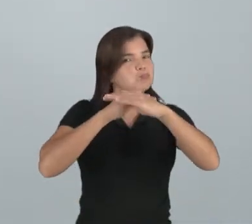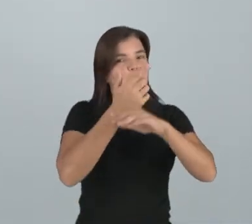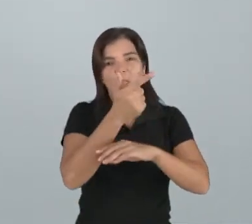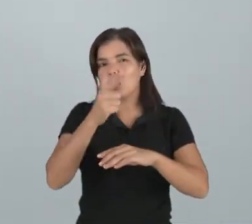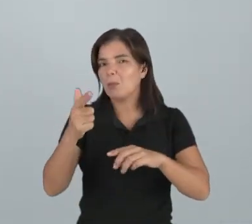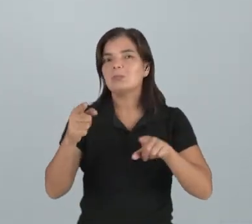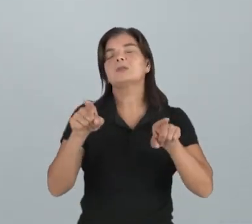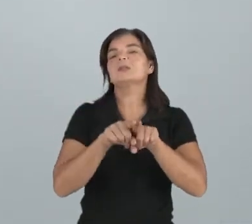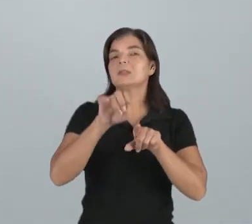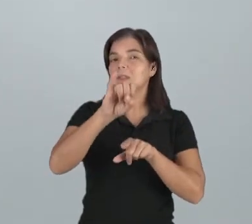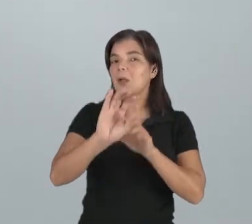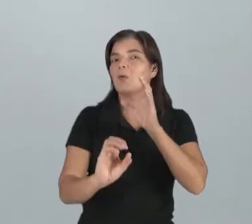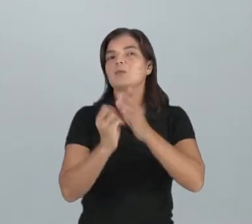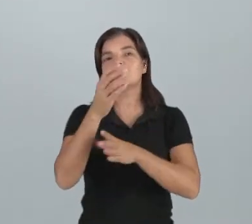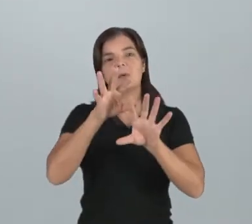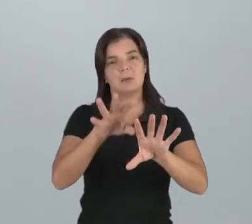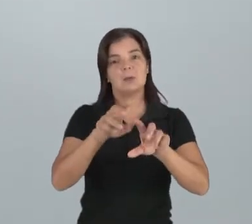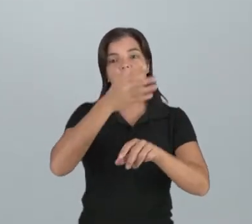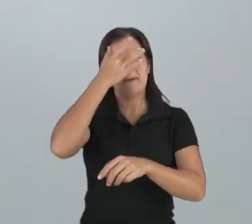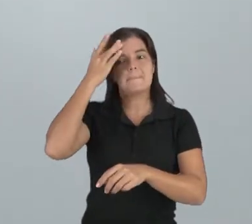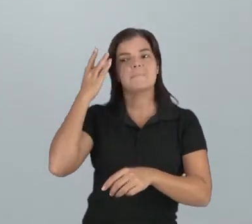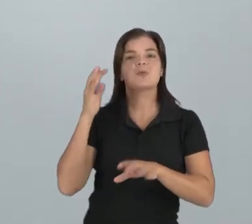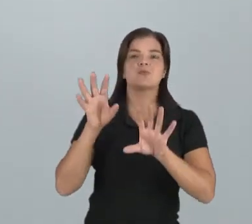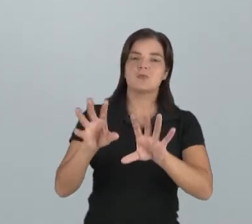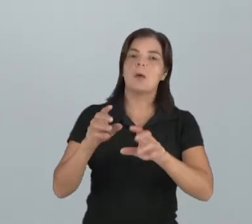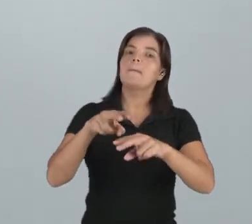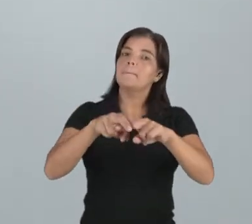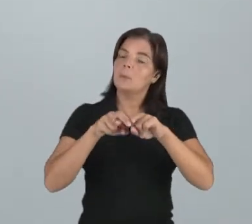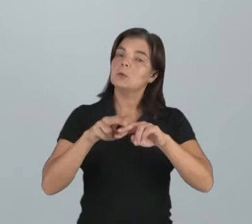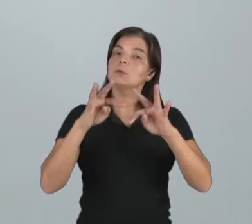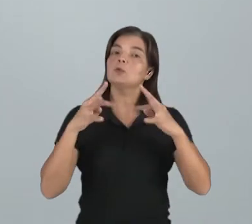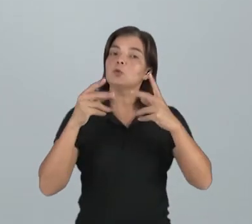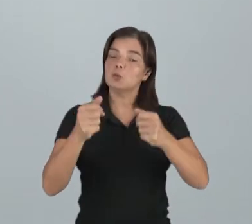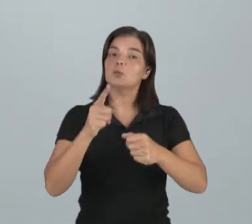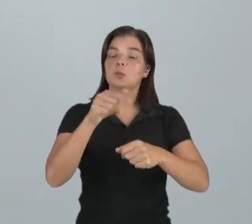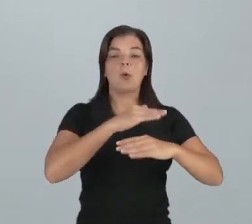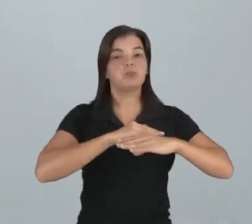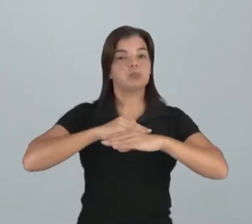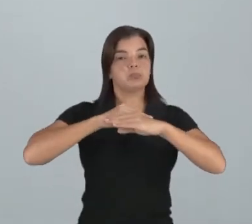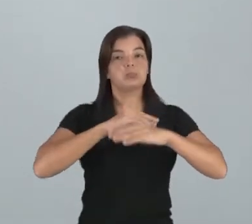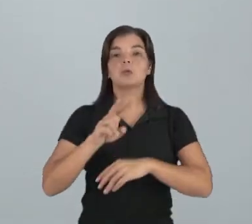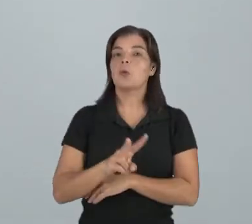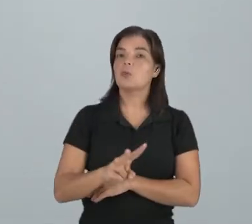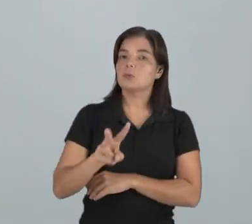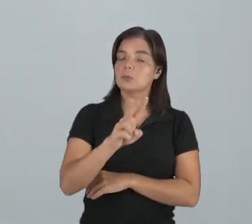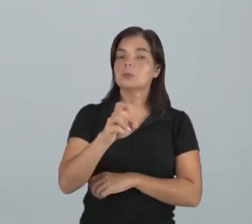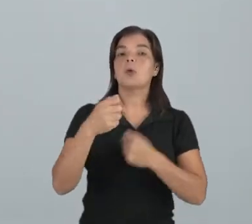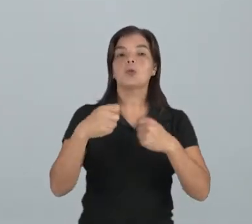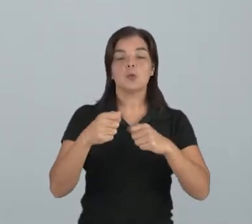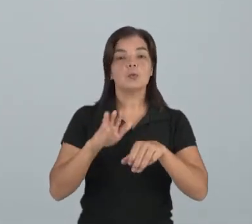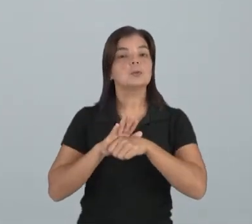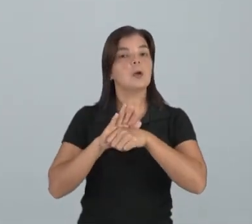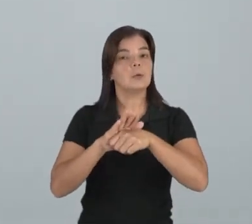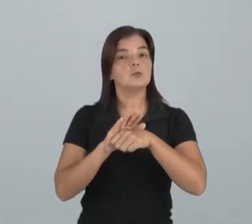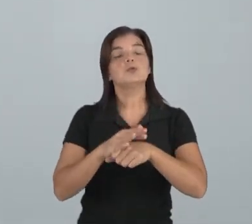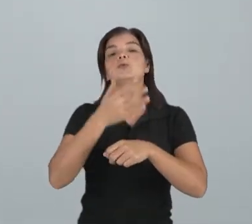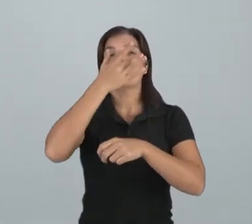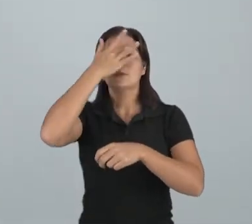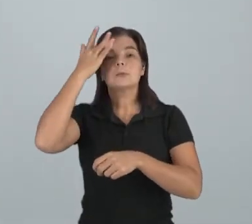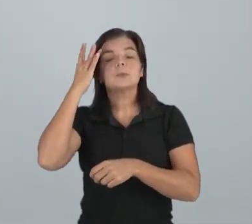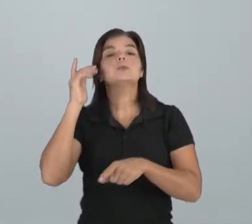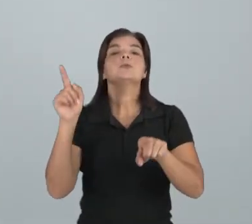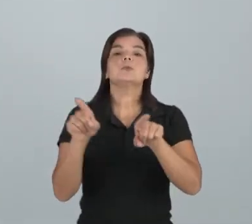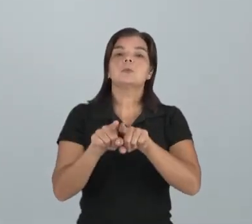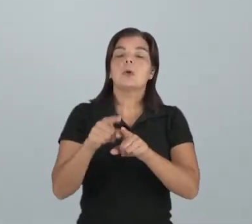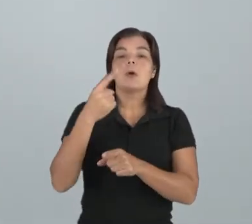entre as religiões, igualdade entre as pessoas, por isso que todas elas têm o mesmo valor, todas prestam serviço ao ser humano, e eu costumo